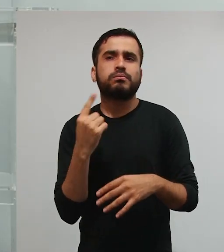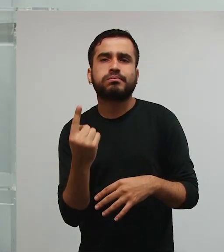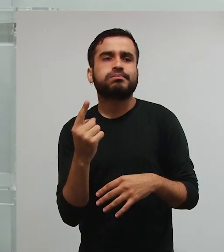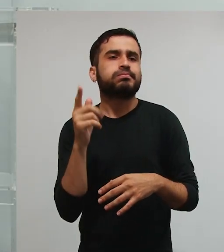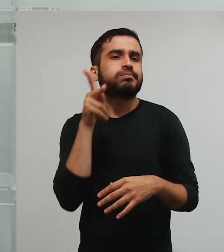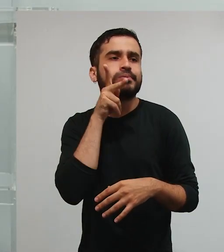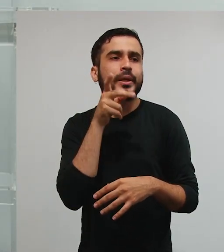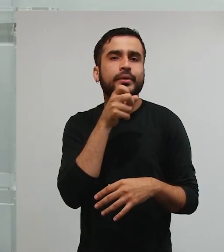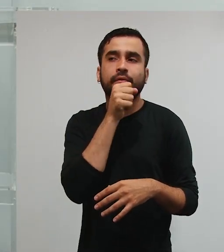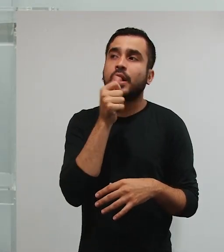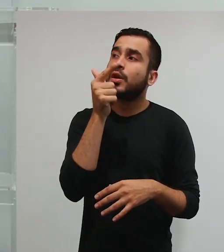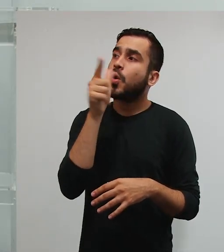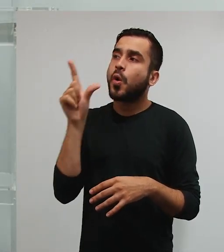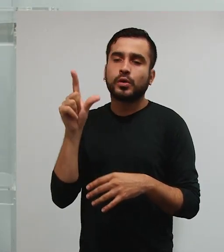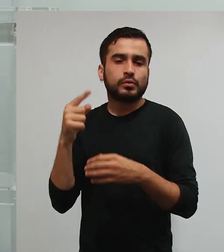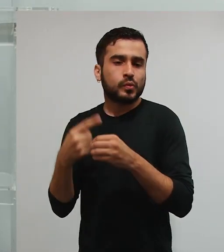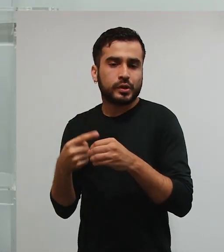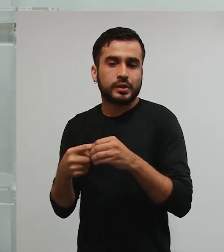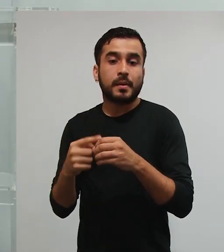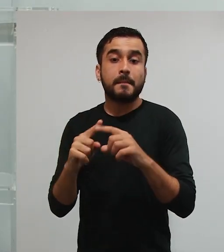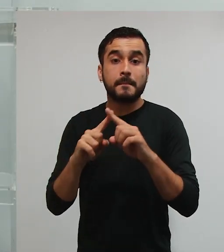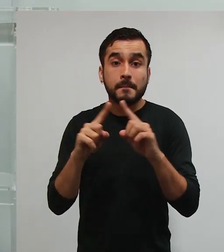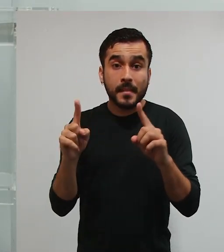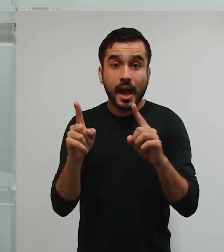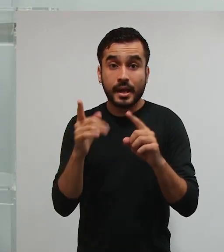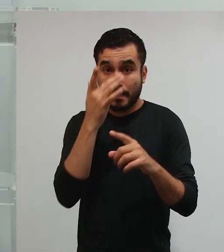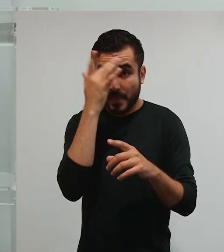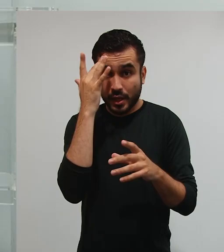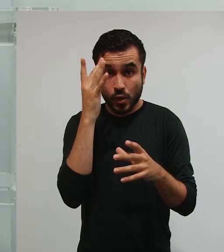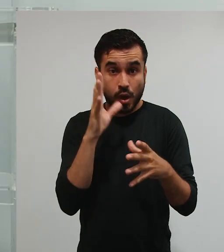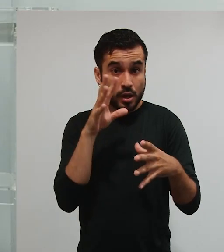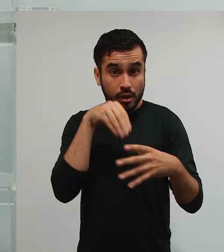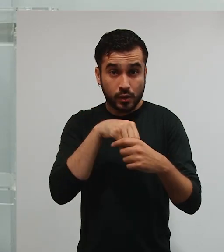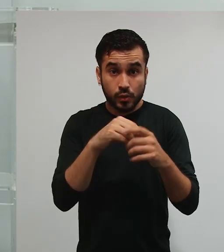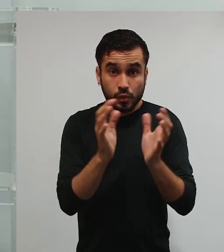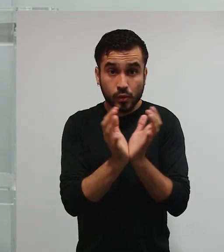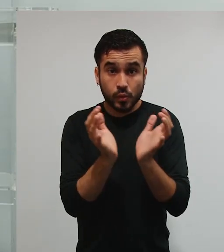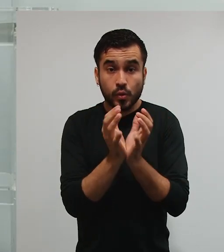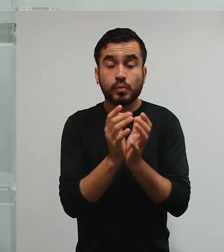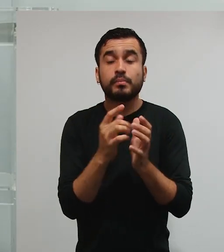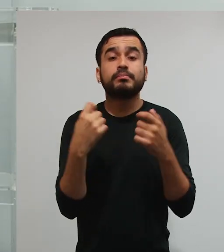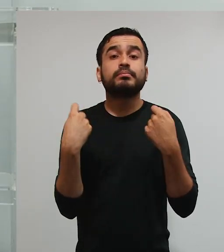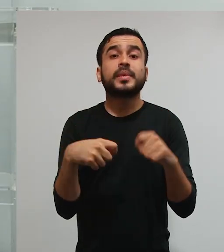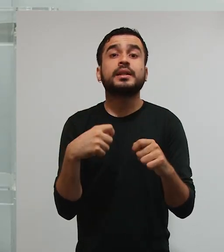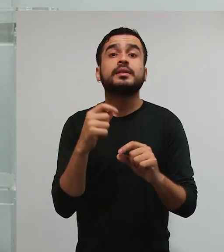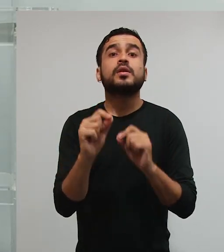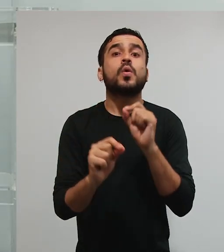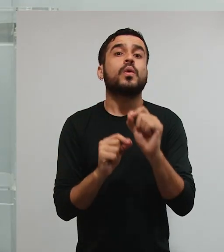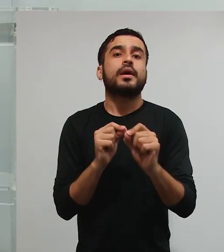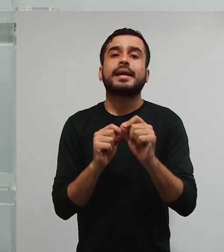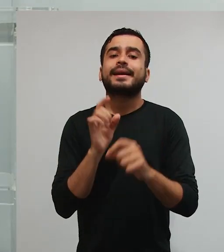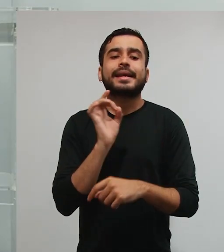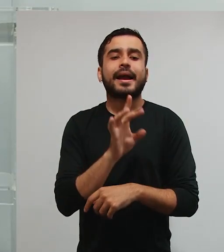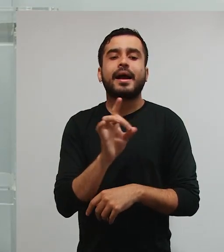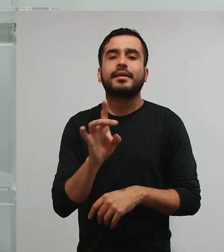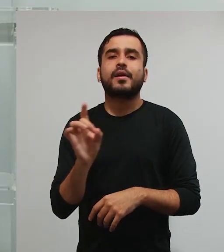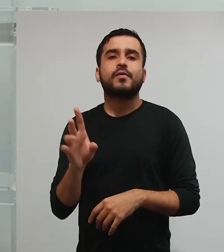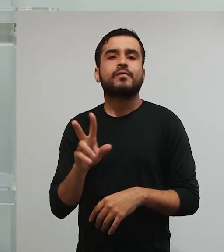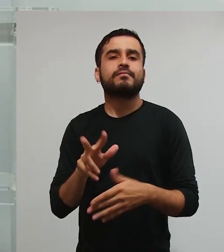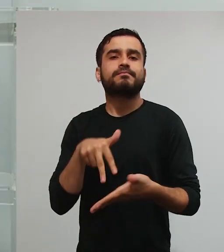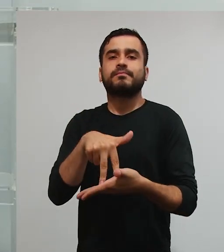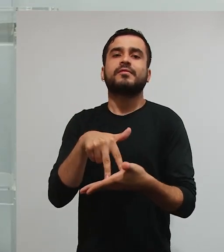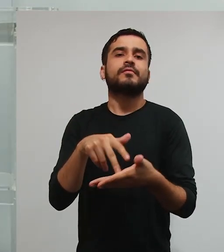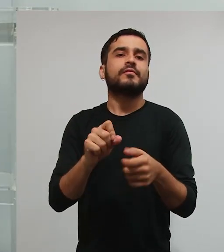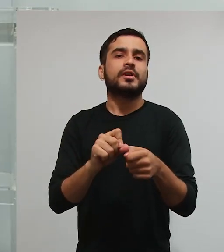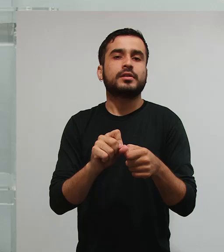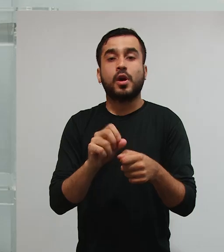em outras localidades, mas os componentes do grupo é importante que vocês definam as funções de cada um. Ou